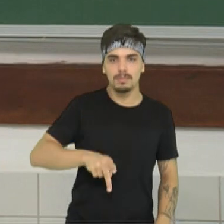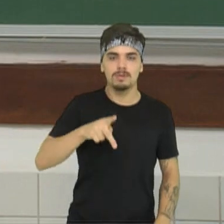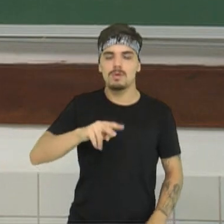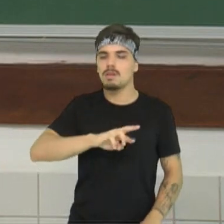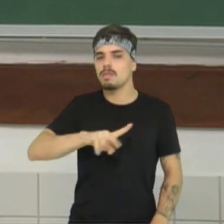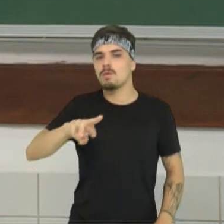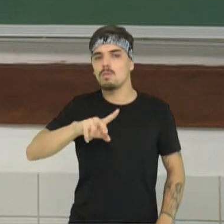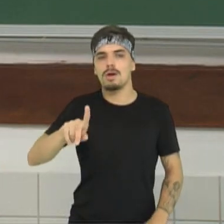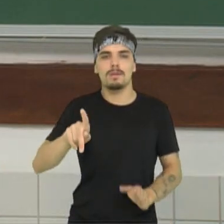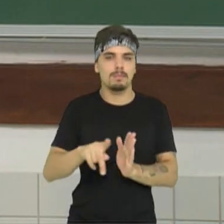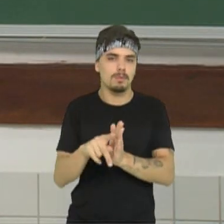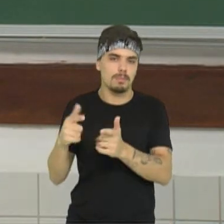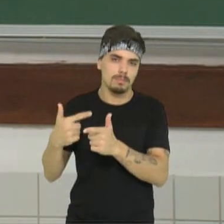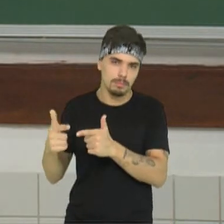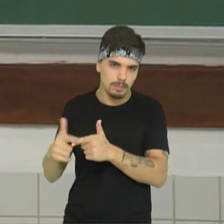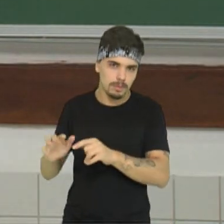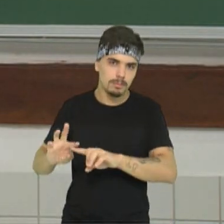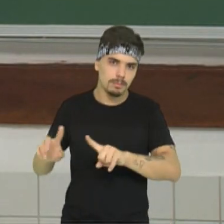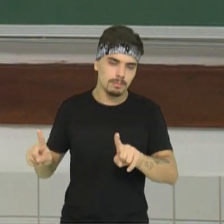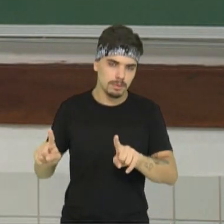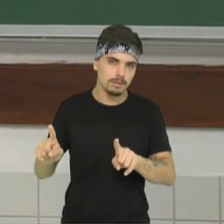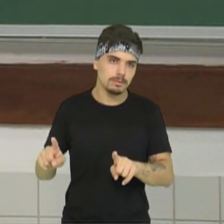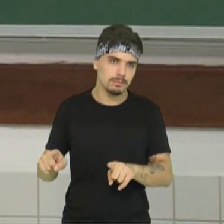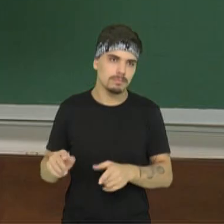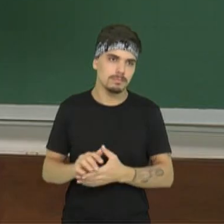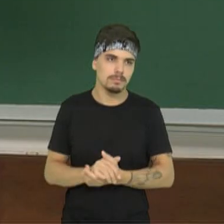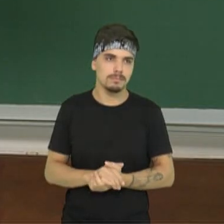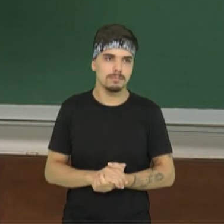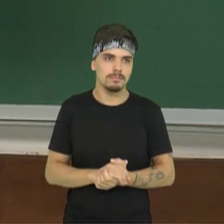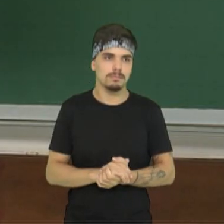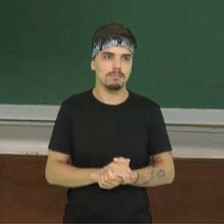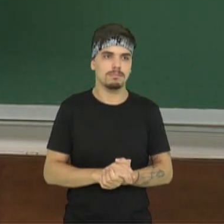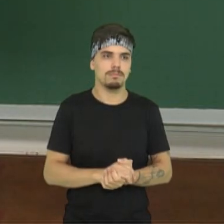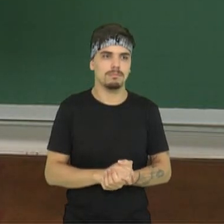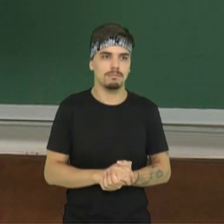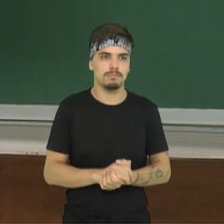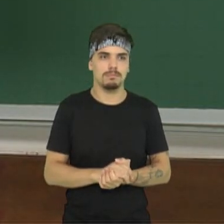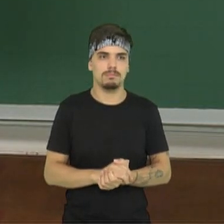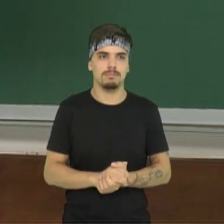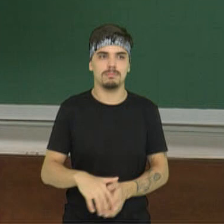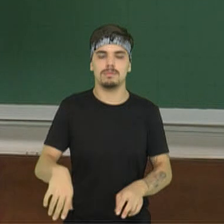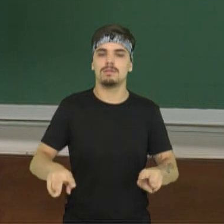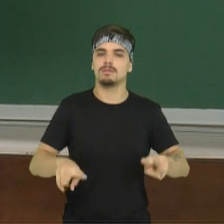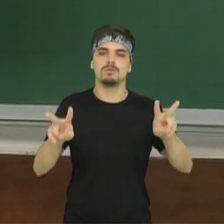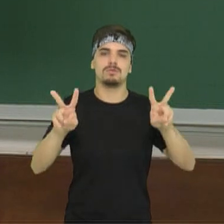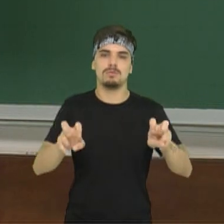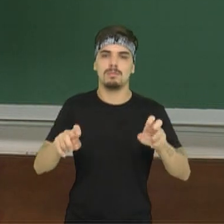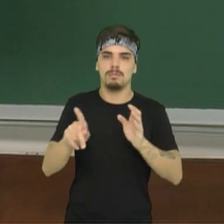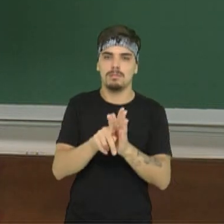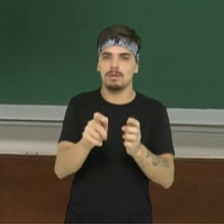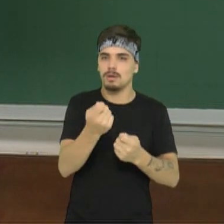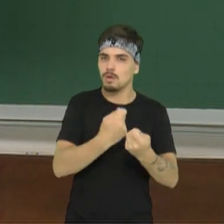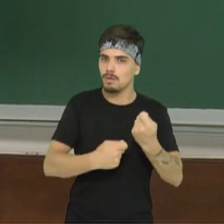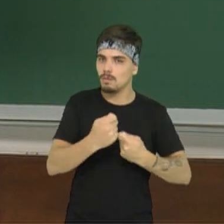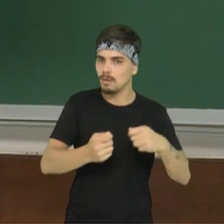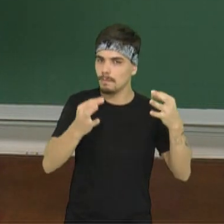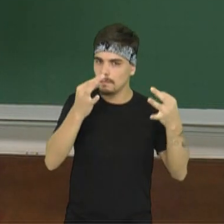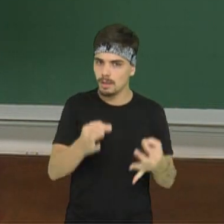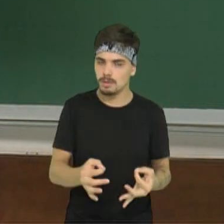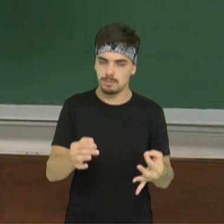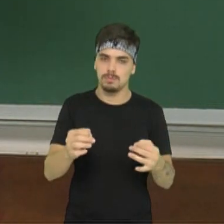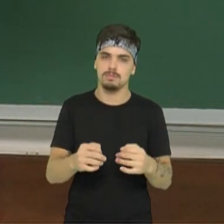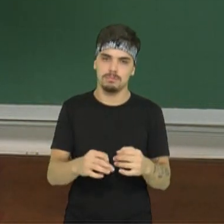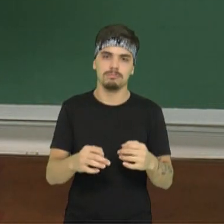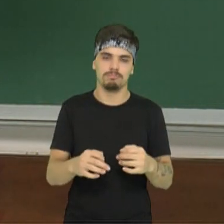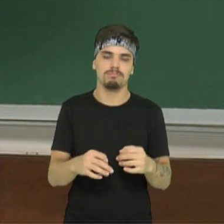a questão dos desastres ali, dos furacões e tudo mais, dos ciclones, é a questão econômica. Lembrando, a gente